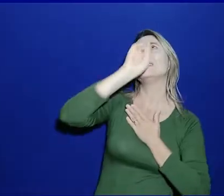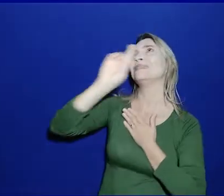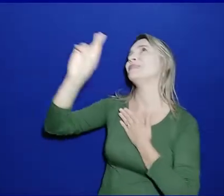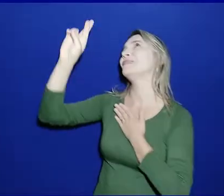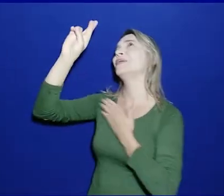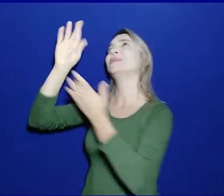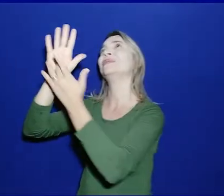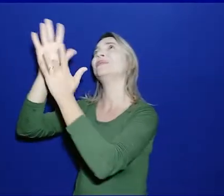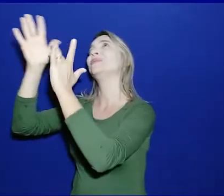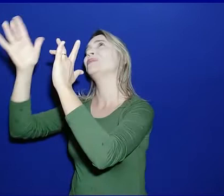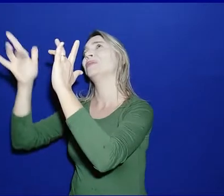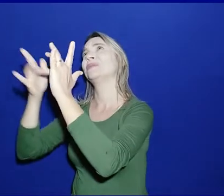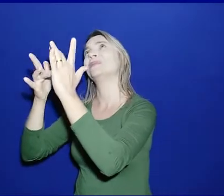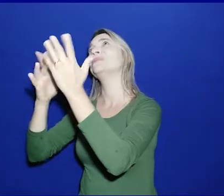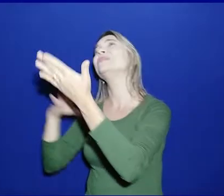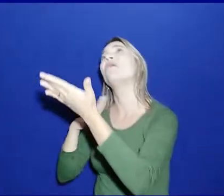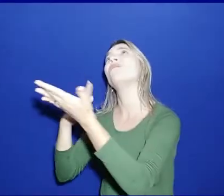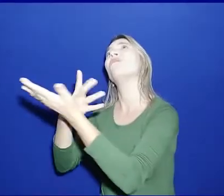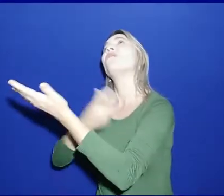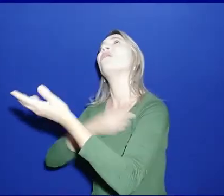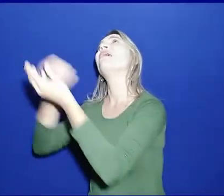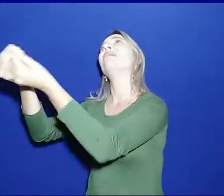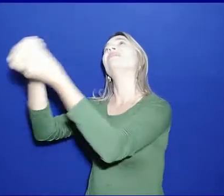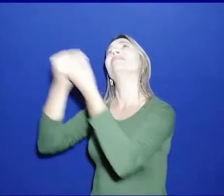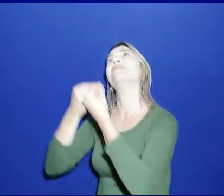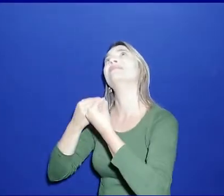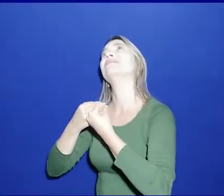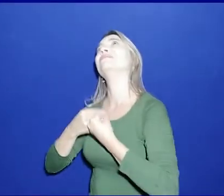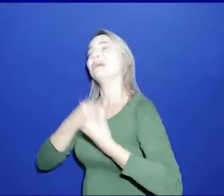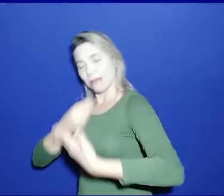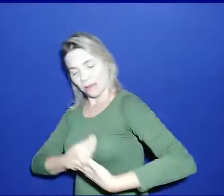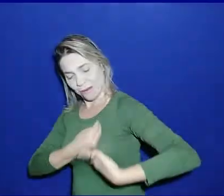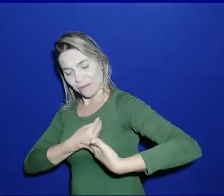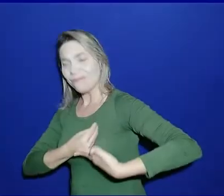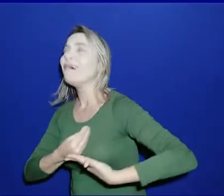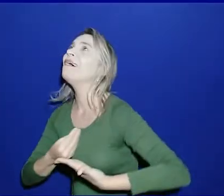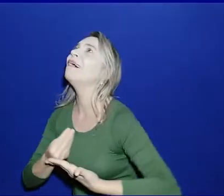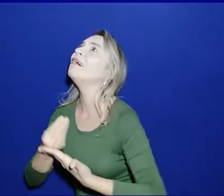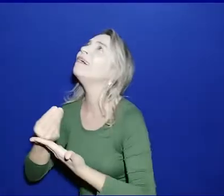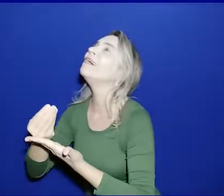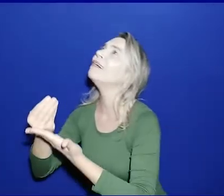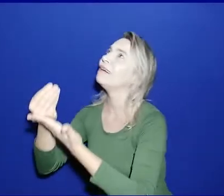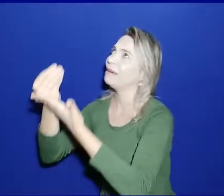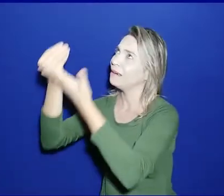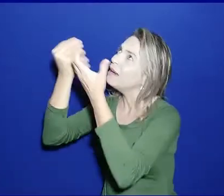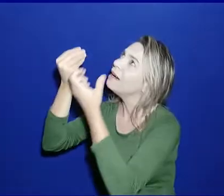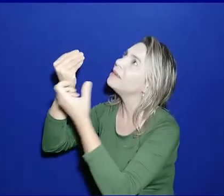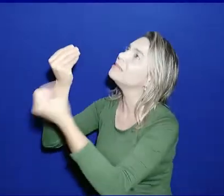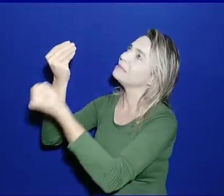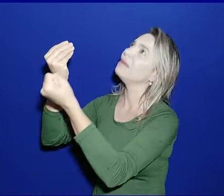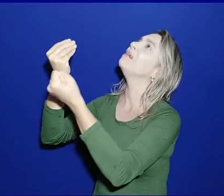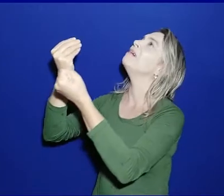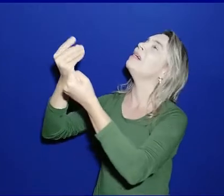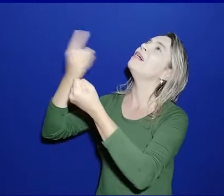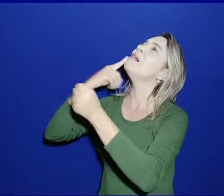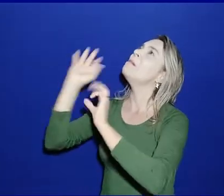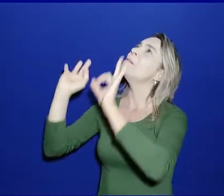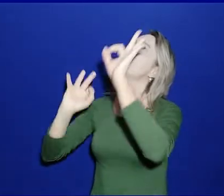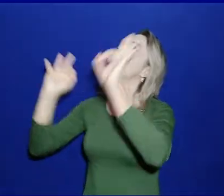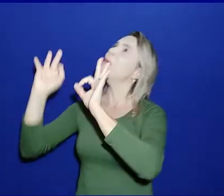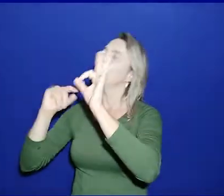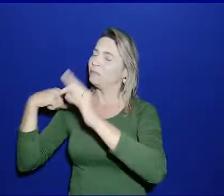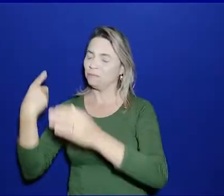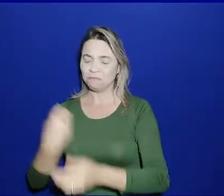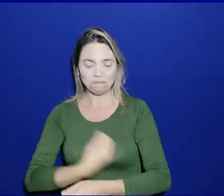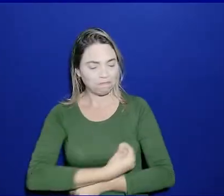Aceita-nos, Senhor, querido Salvador, aqui presente ser, dirige a